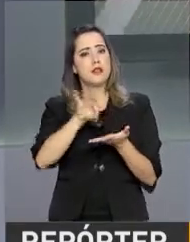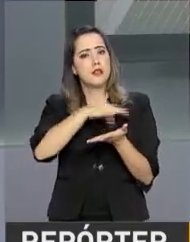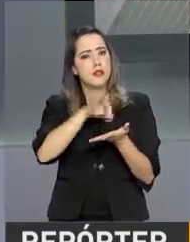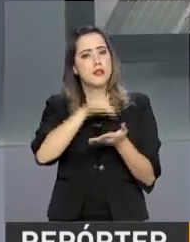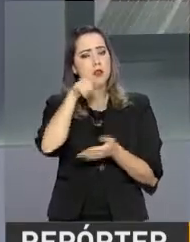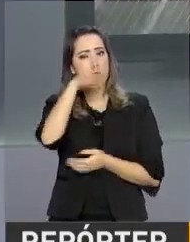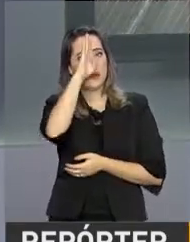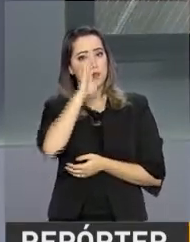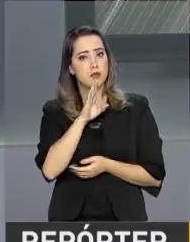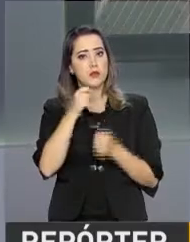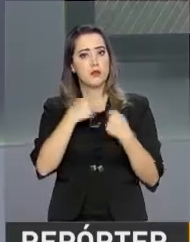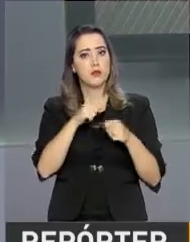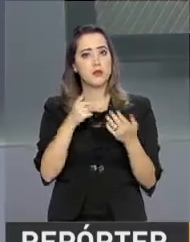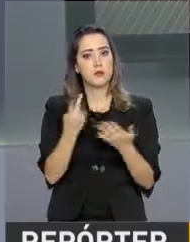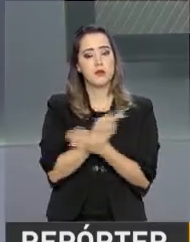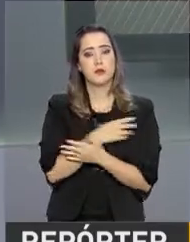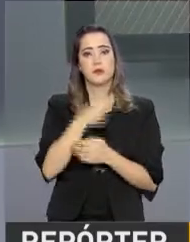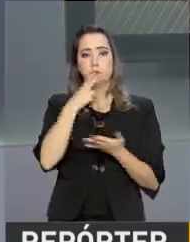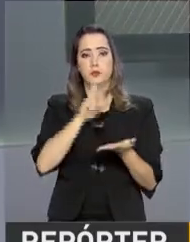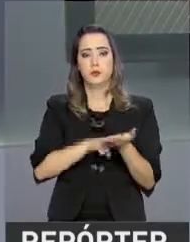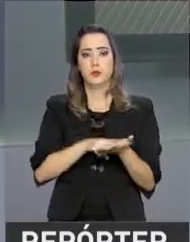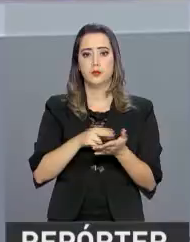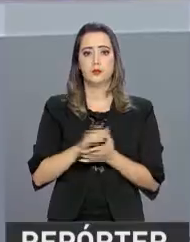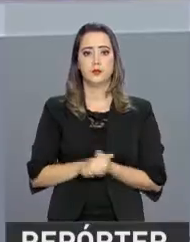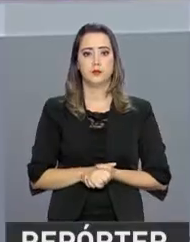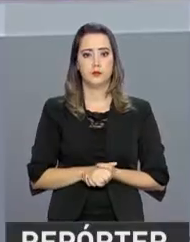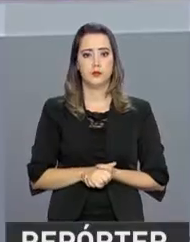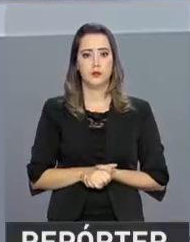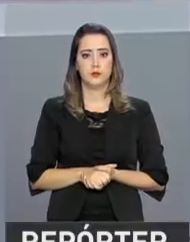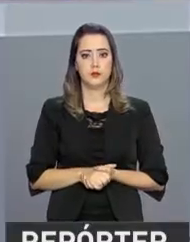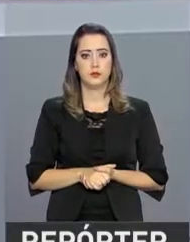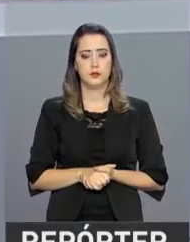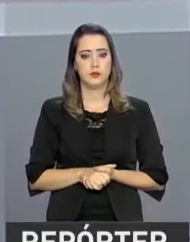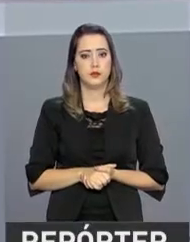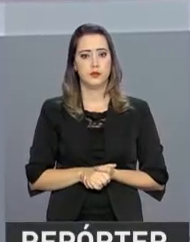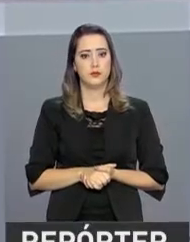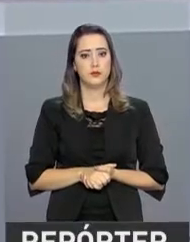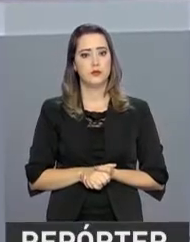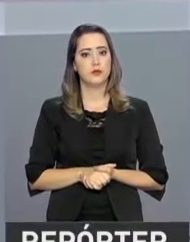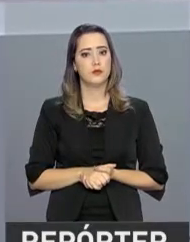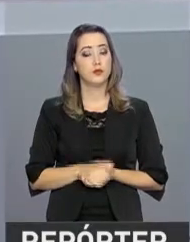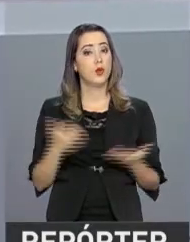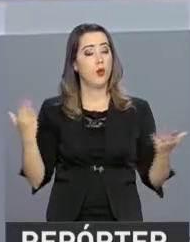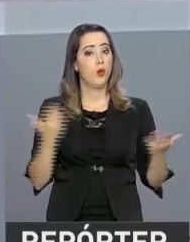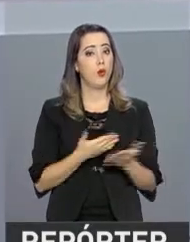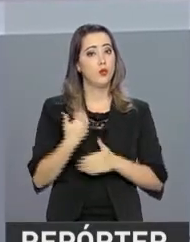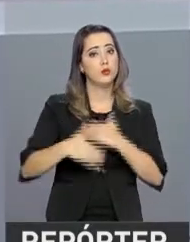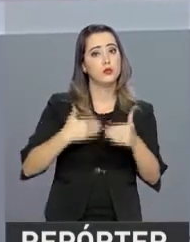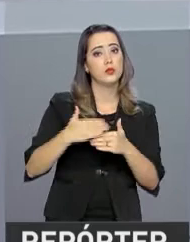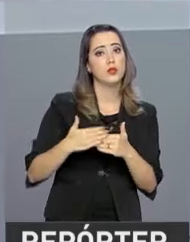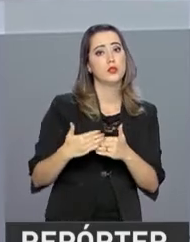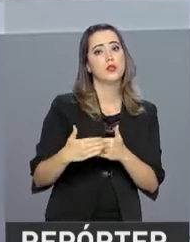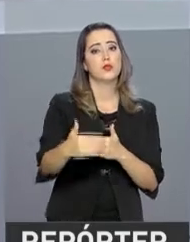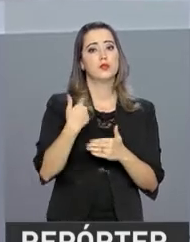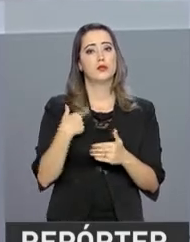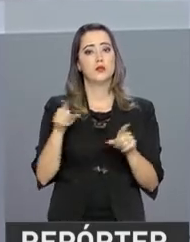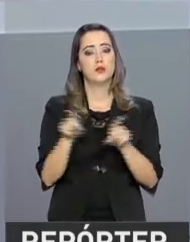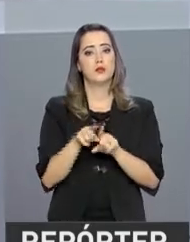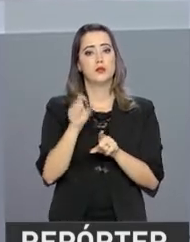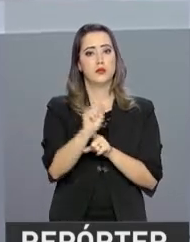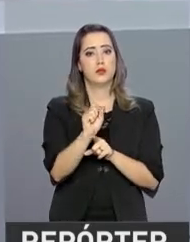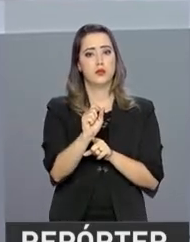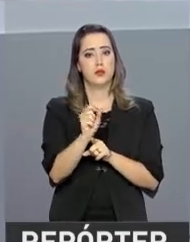e deve ser feita pelo site dos correios e hoje vai ser anunciada a tendência da taxa básica de juros da economia